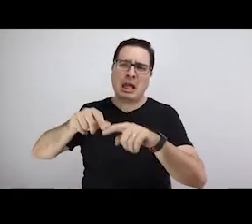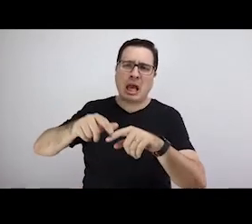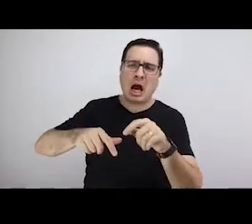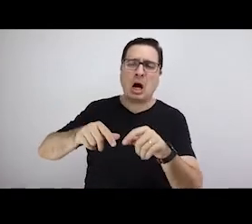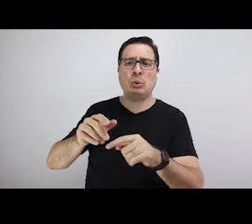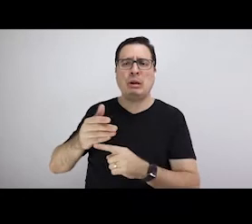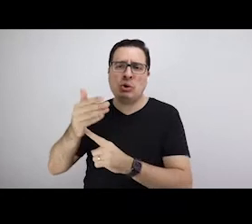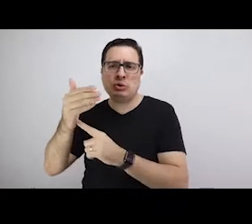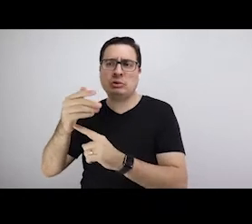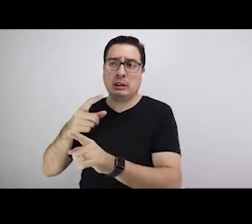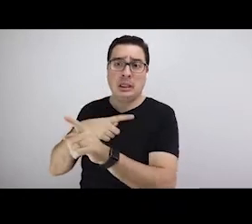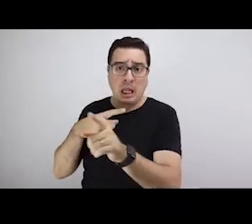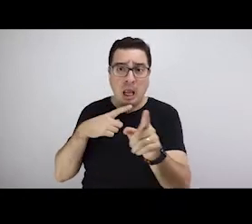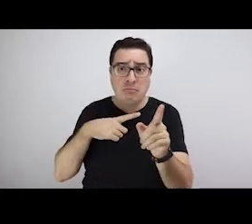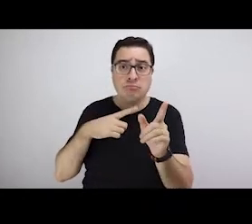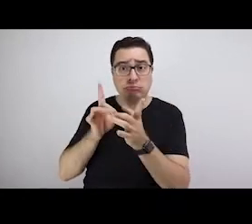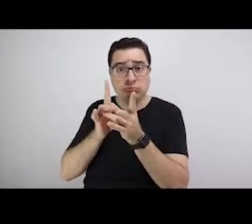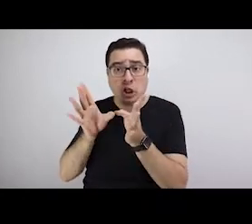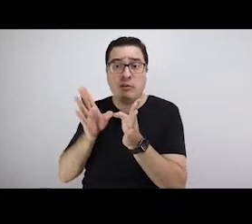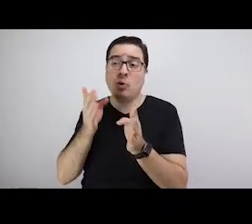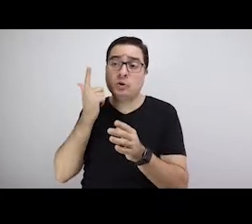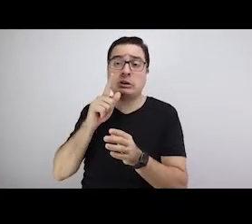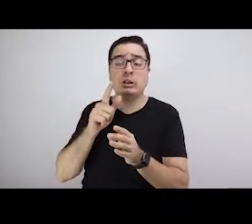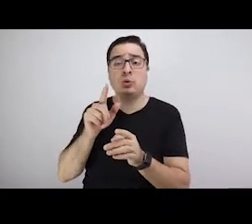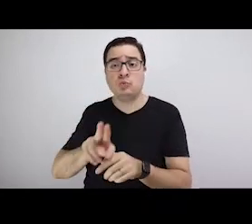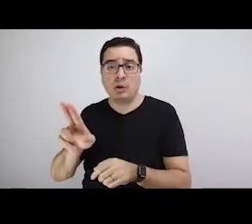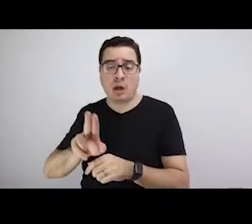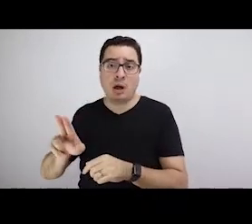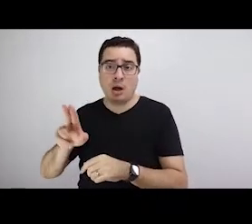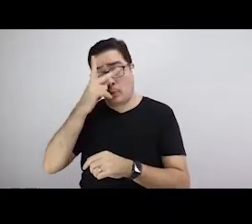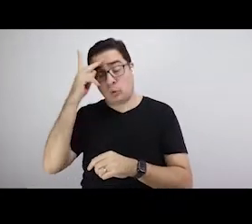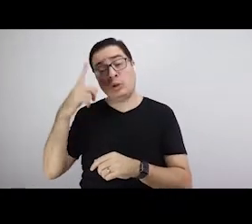tecnológicos existentes, realizado por pessoas que possuam ou não alguma